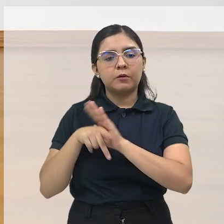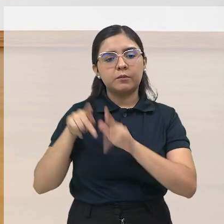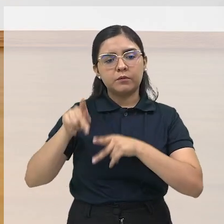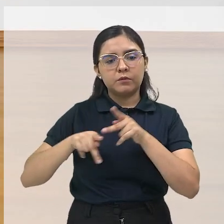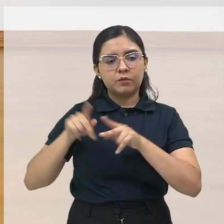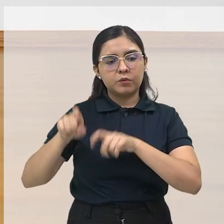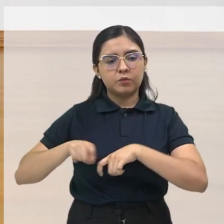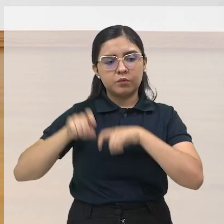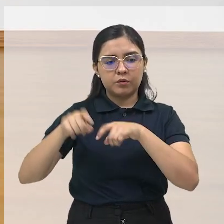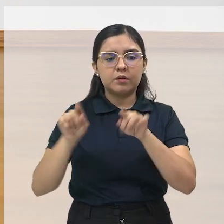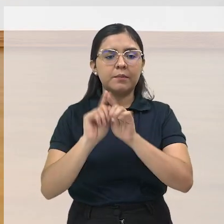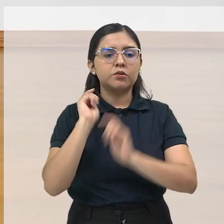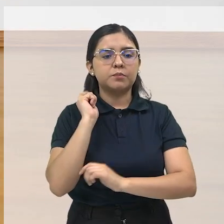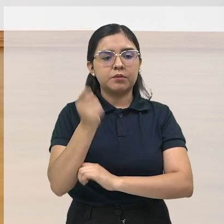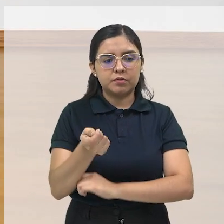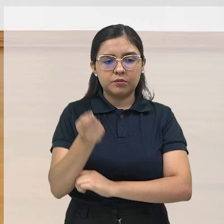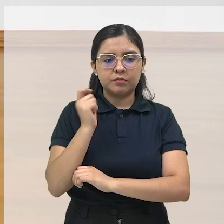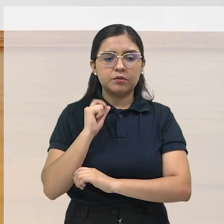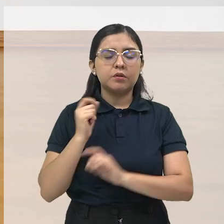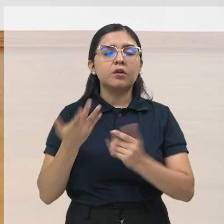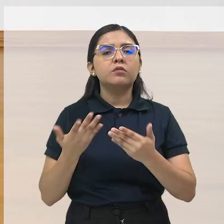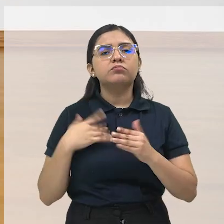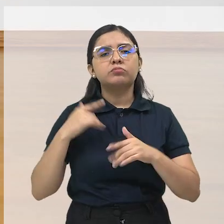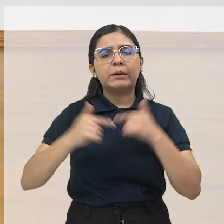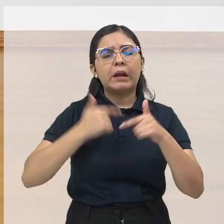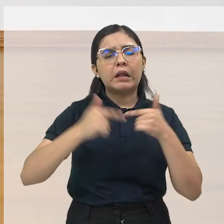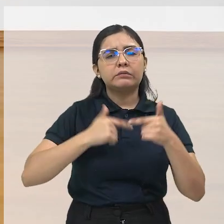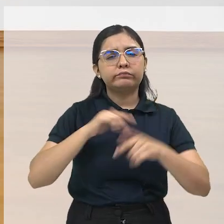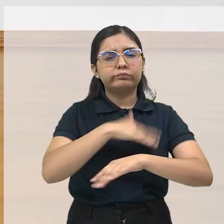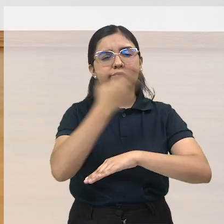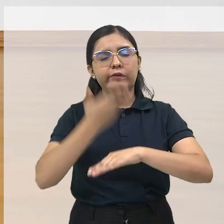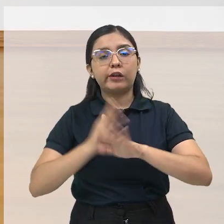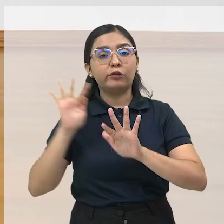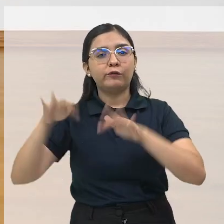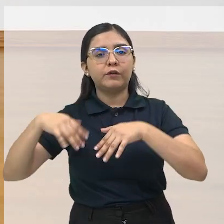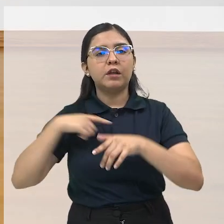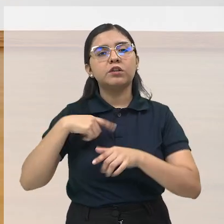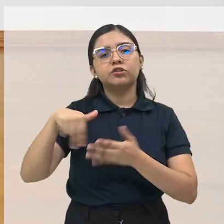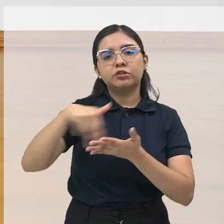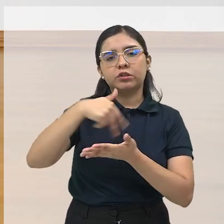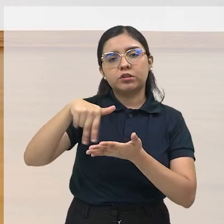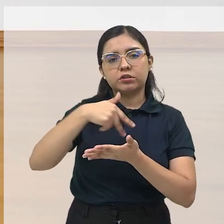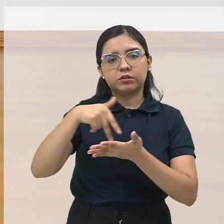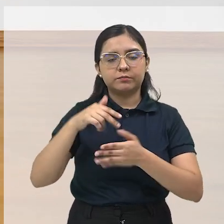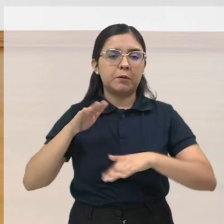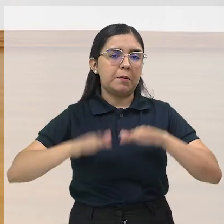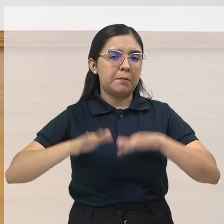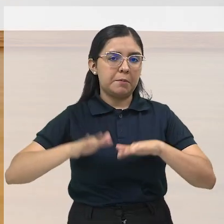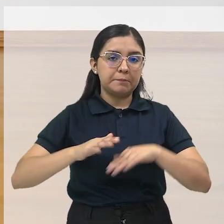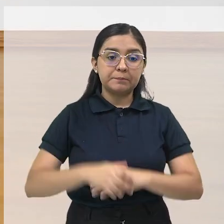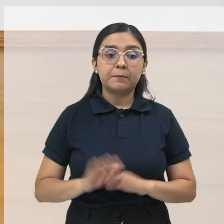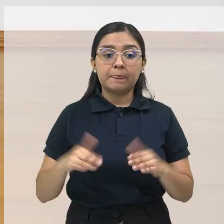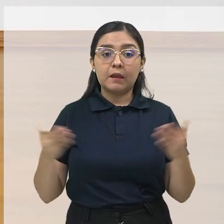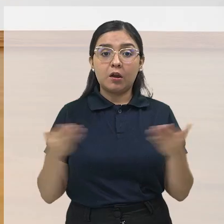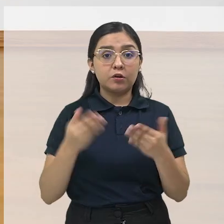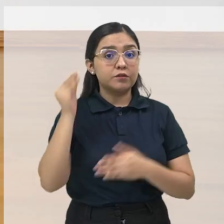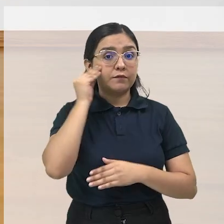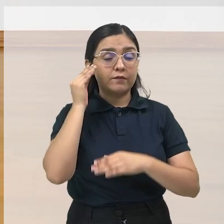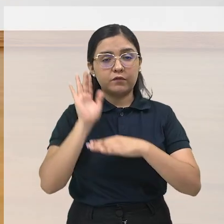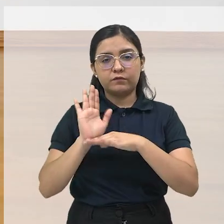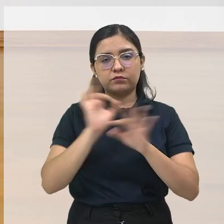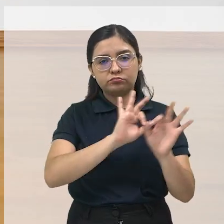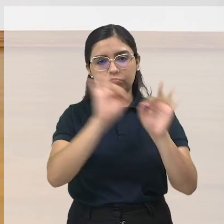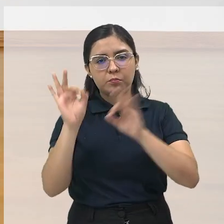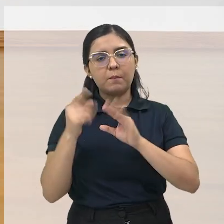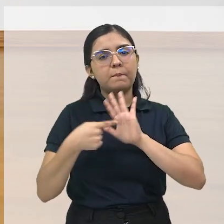agricultores e dos pescadores, que ao fim dos trabalhos diários, eles dançavam ao ritmo do tambor. Agora a gente vai ver um vídeo que traz